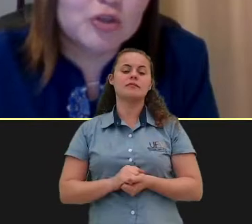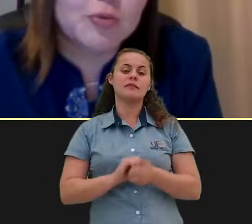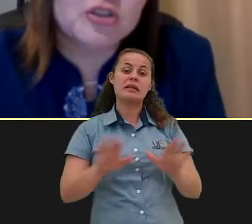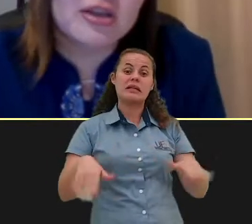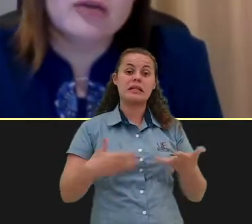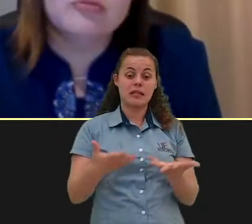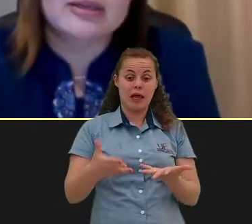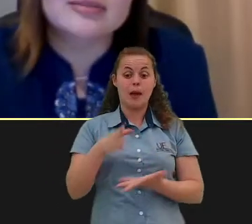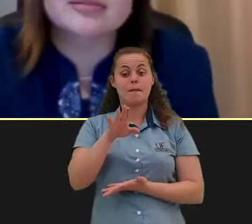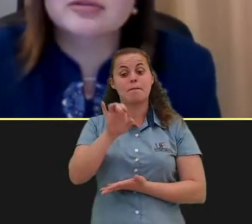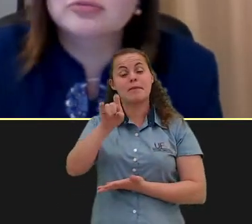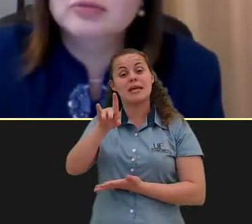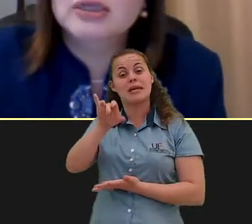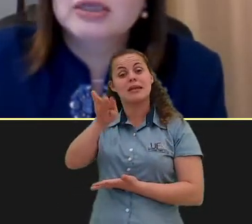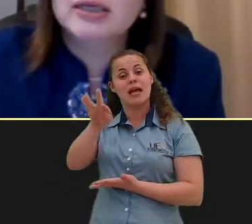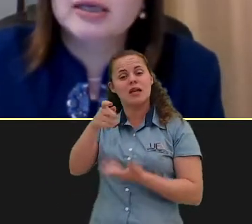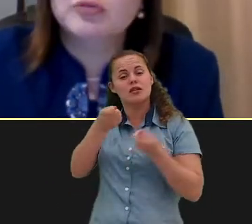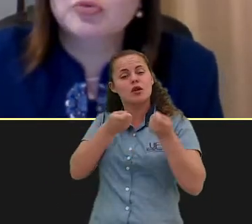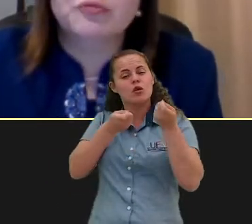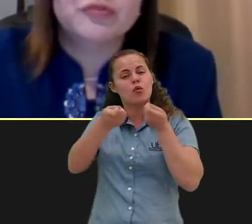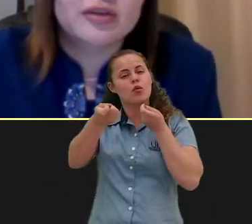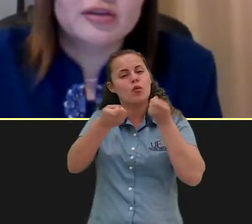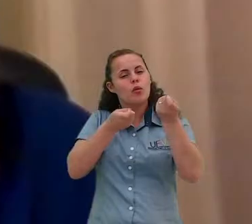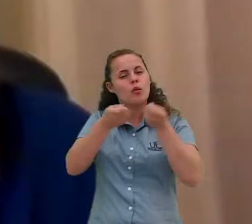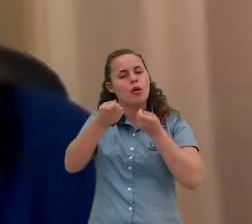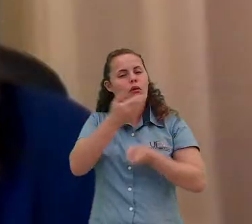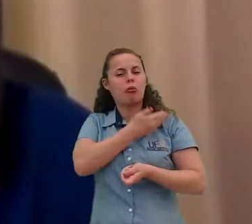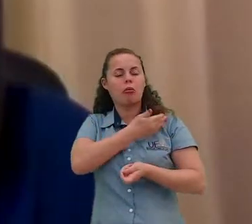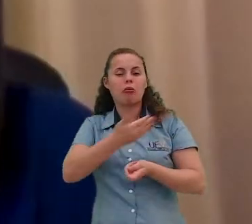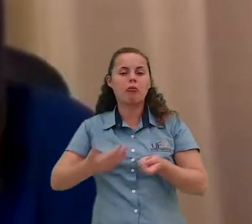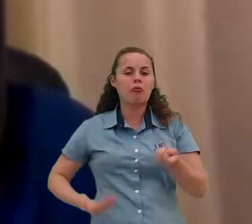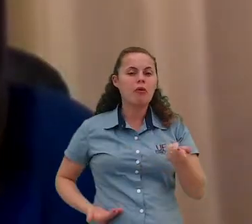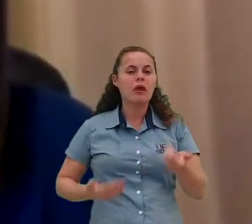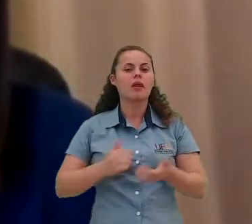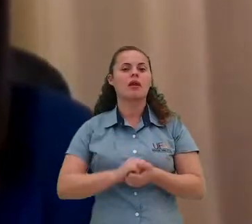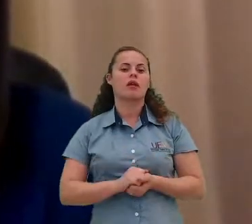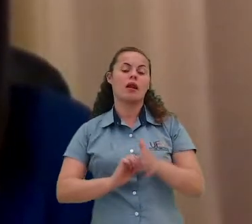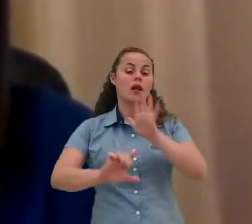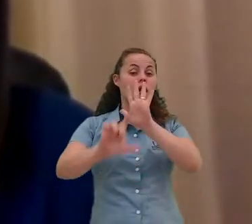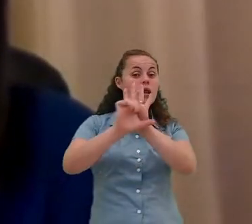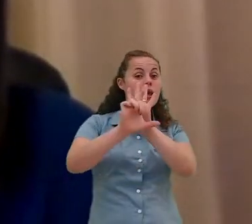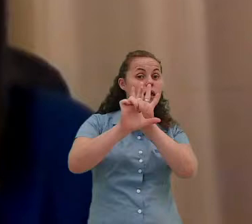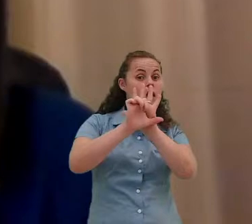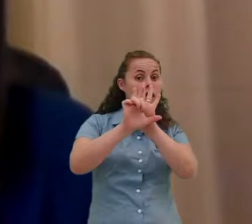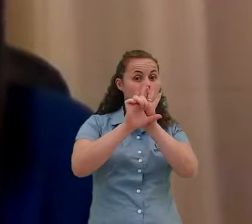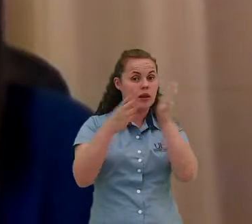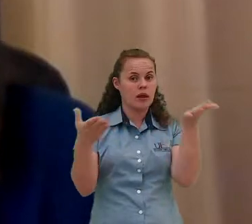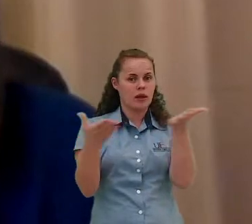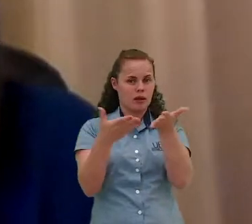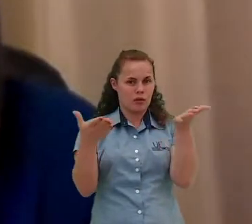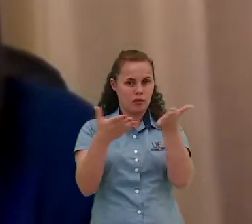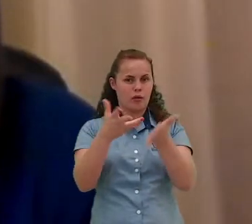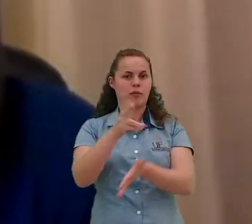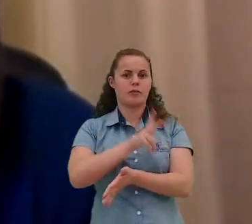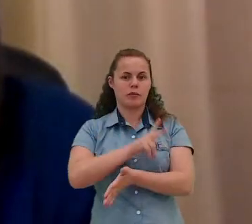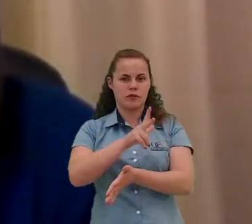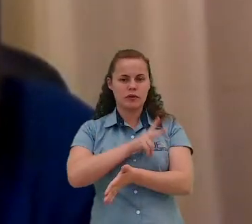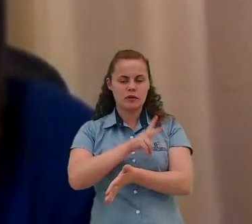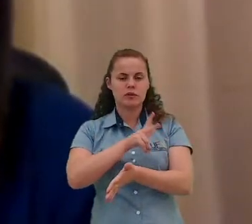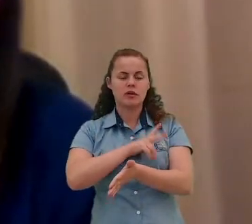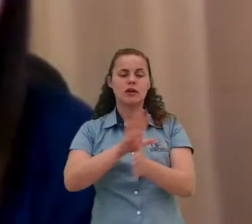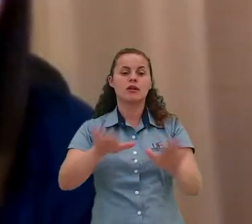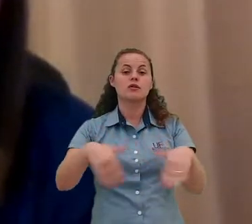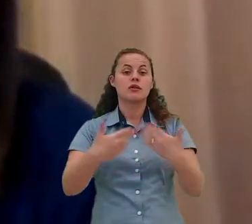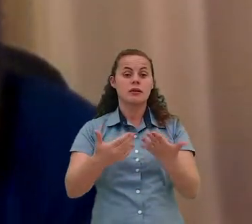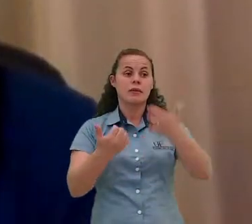que a gente pode ter regulação do governo, leis, como a gente está tendo agora a respeito de privacidade, para tentar fazer com que